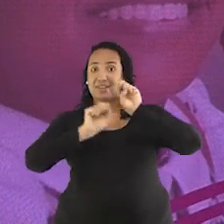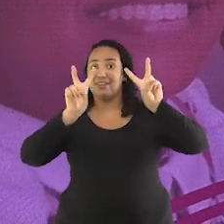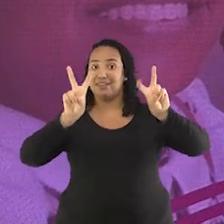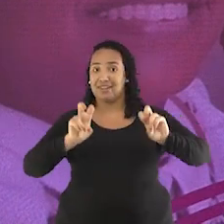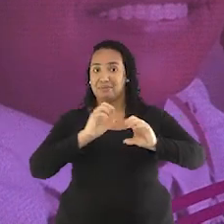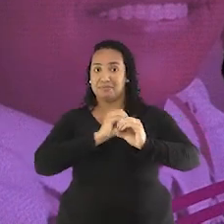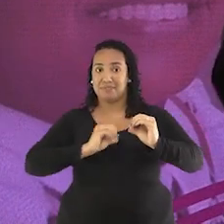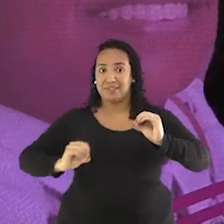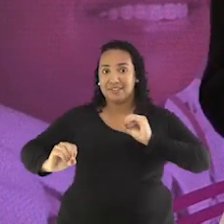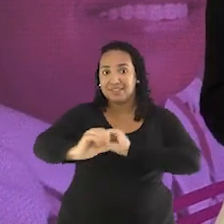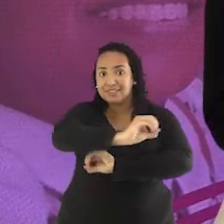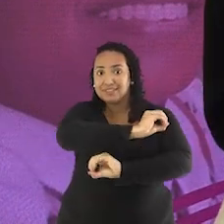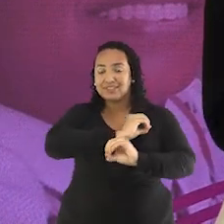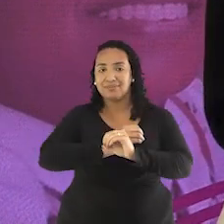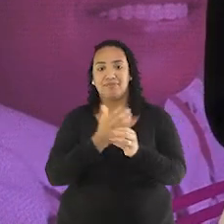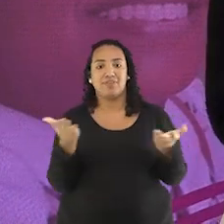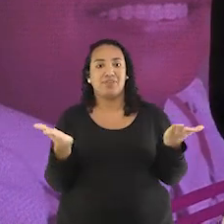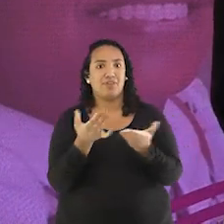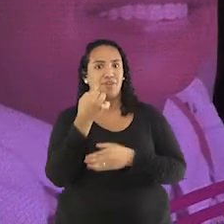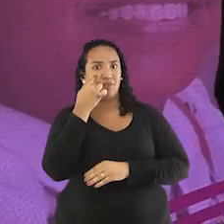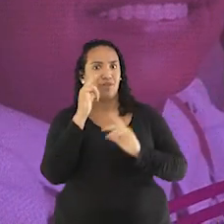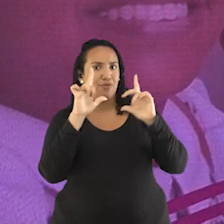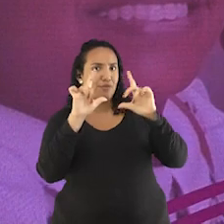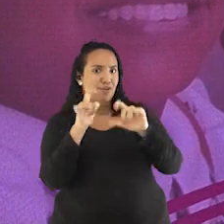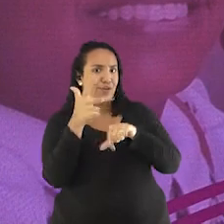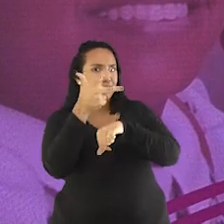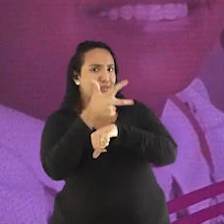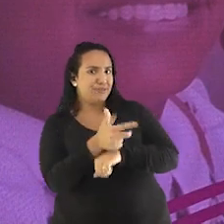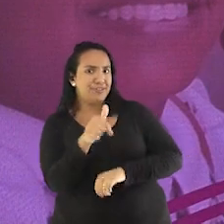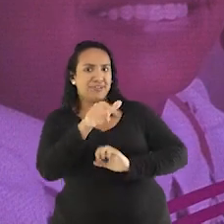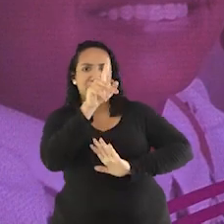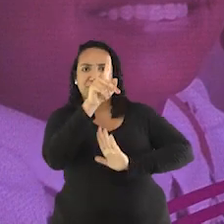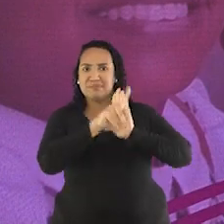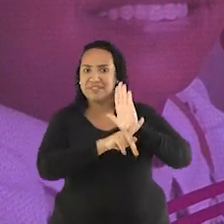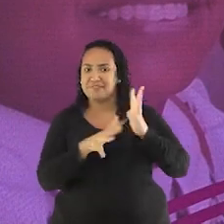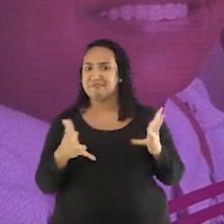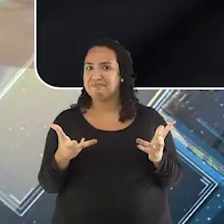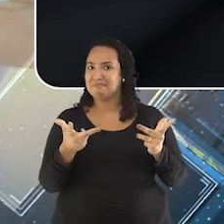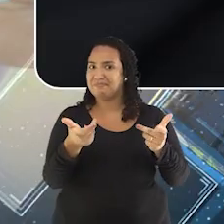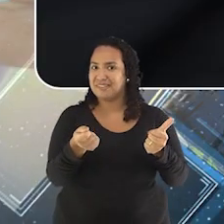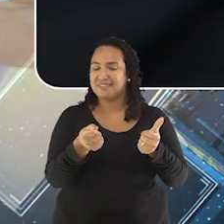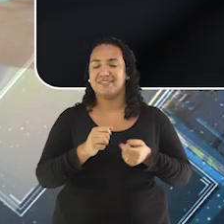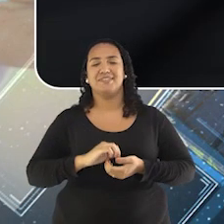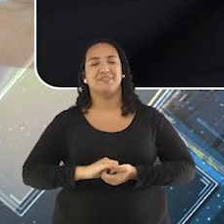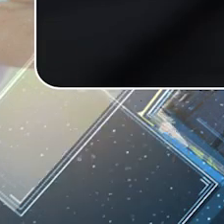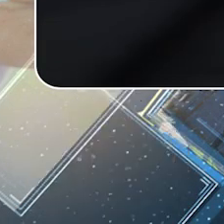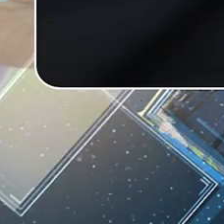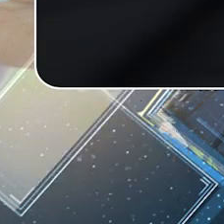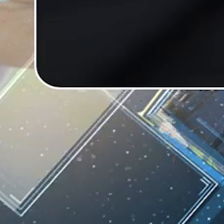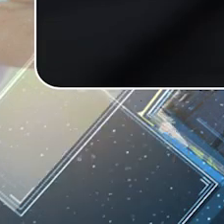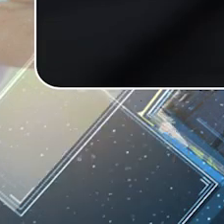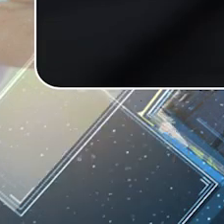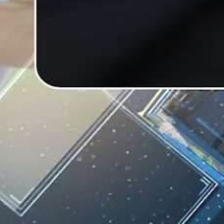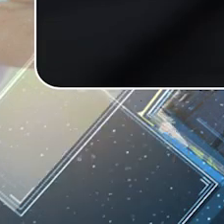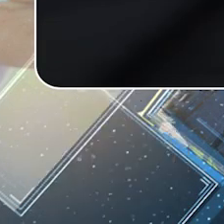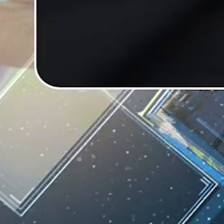sistema solar. Vamos ver algumas fotos e vídeos desse projeto sensacional.